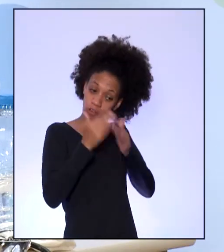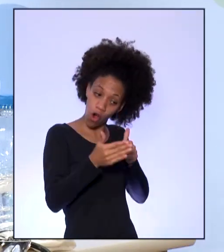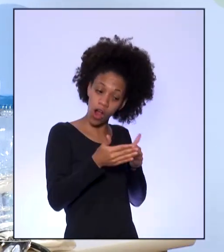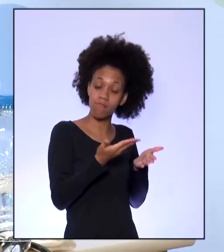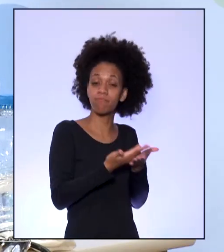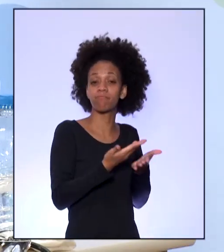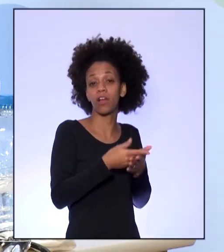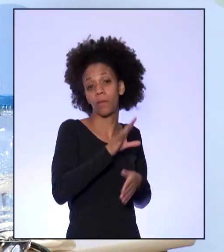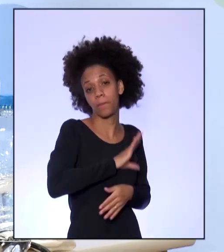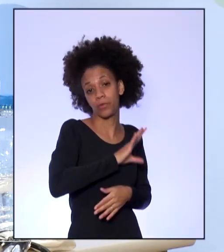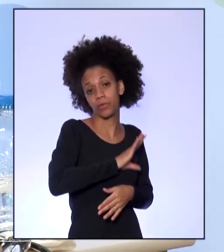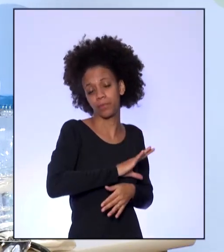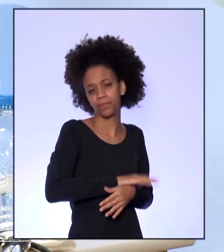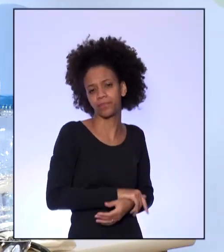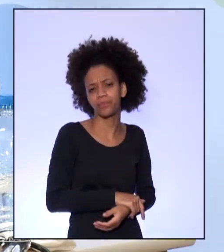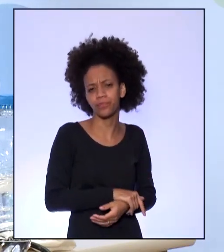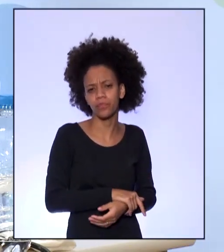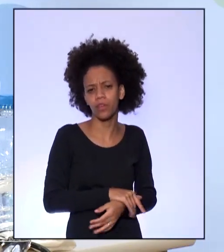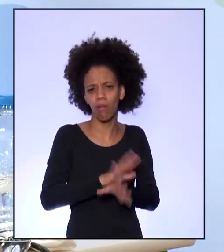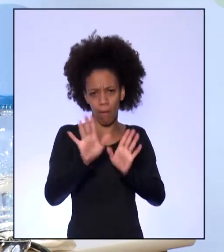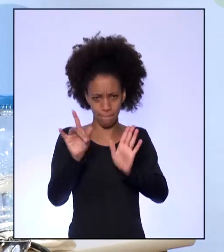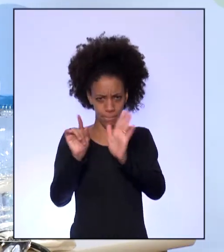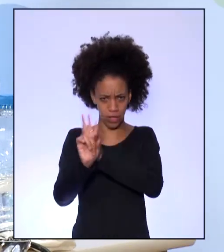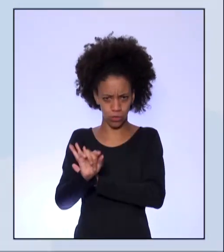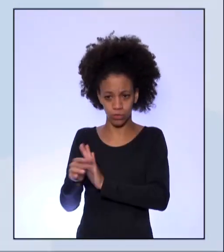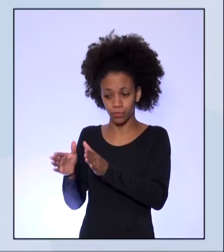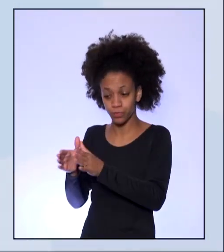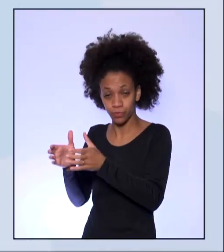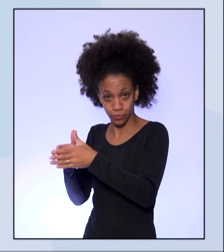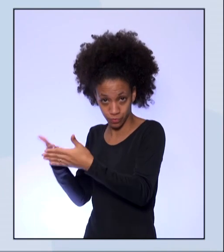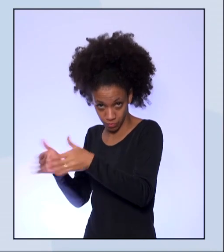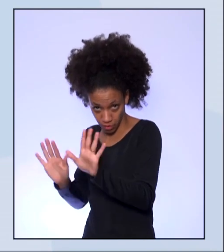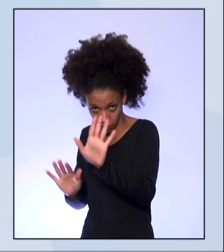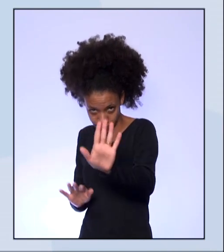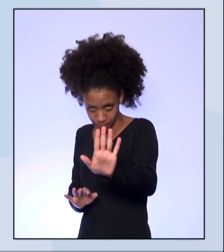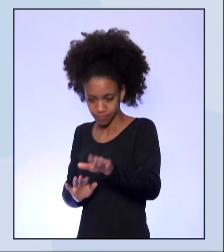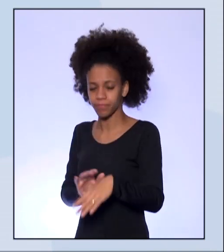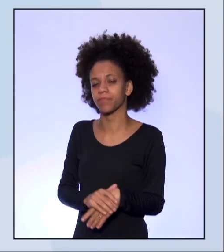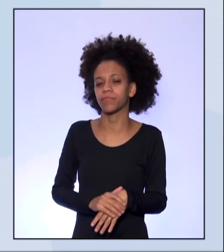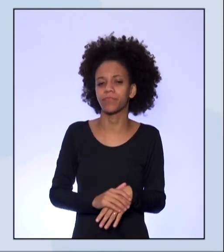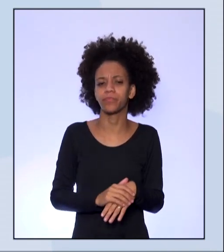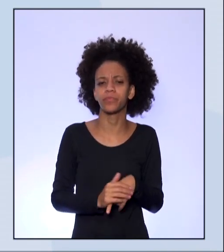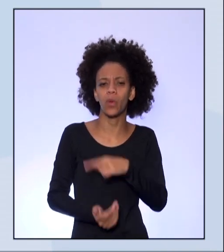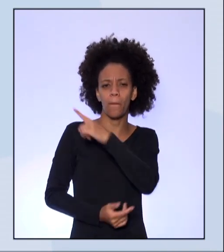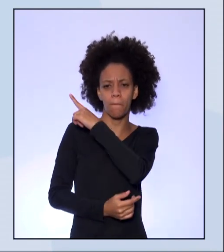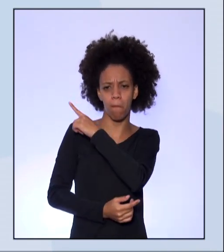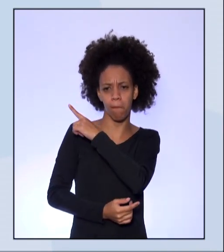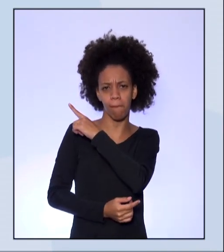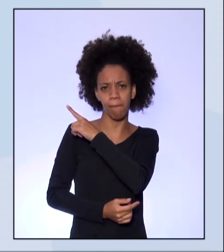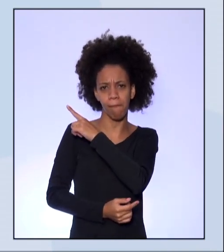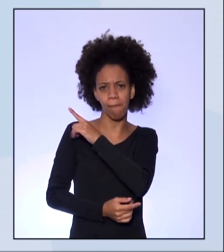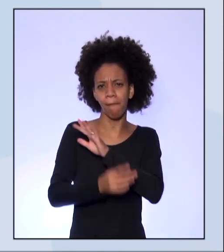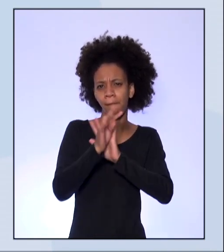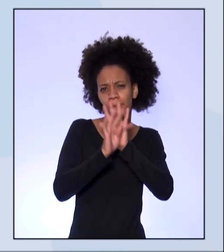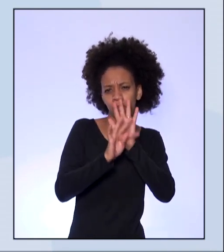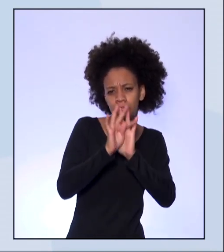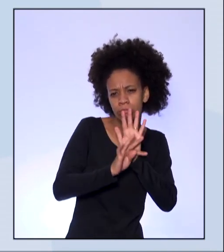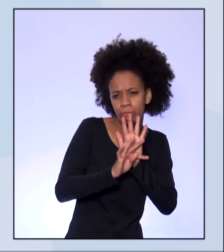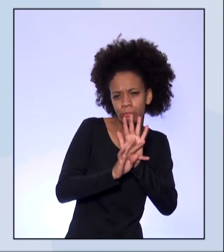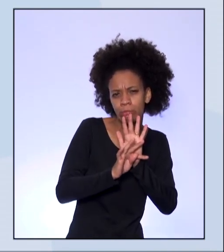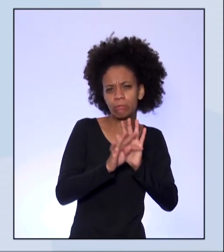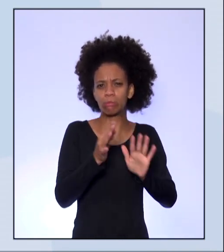Vamos passar aqui mais uma perguntinha, com o chat ainda aberto. O texto apresentado é A. Um